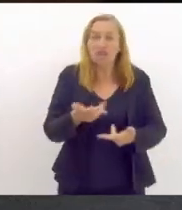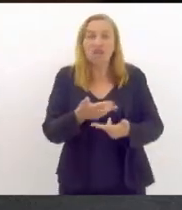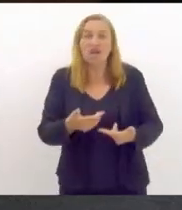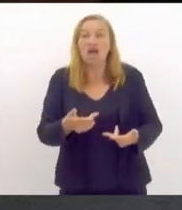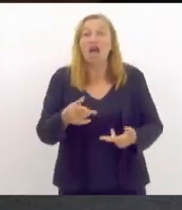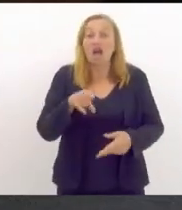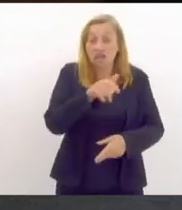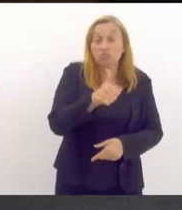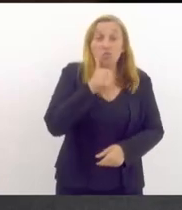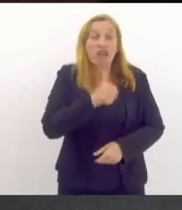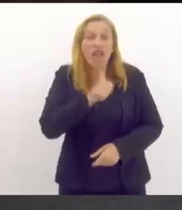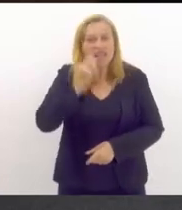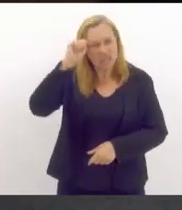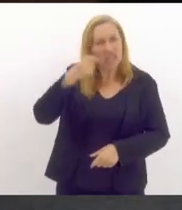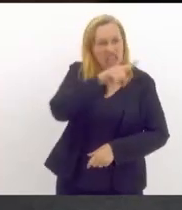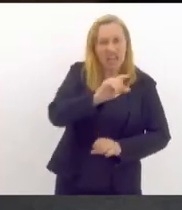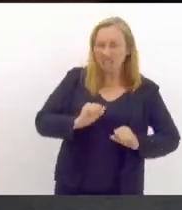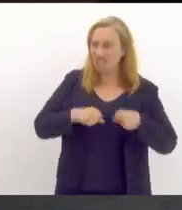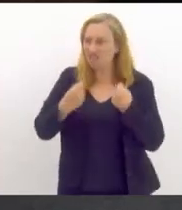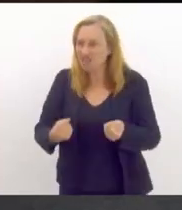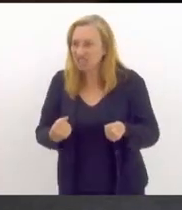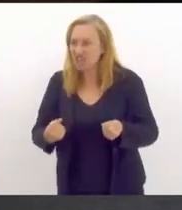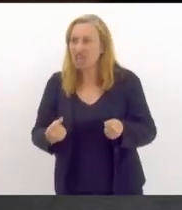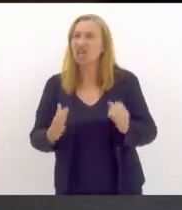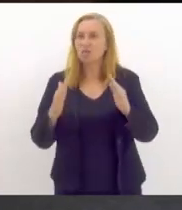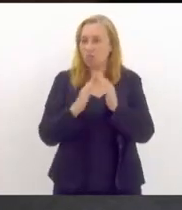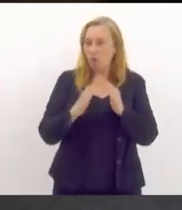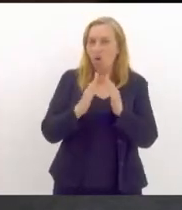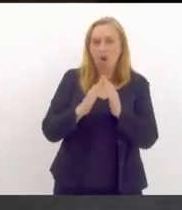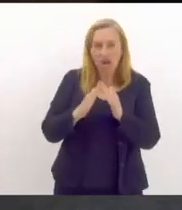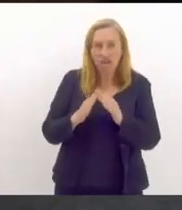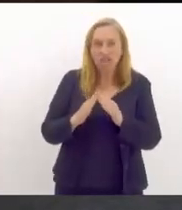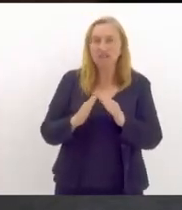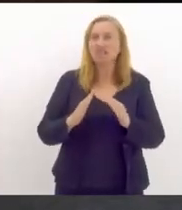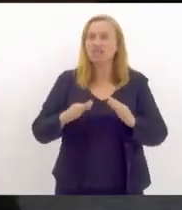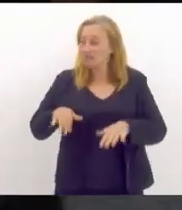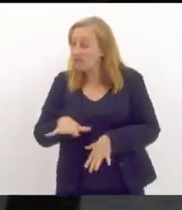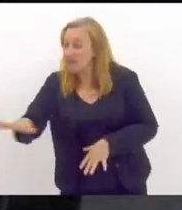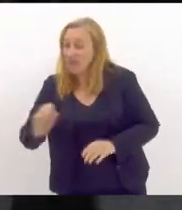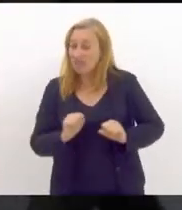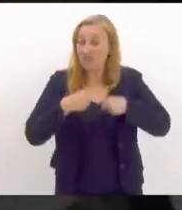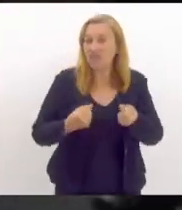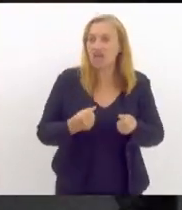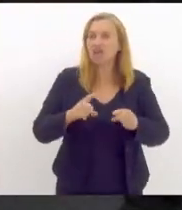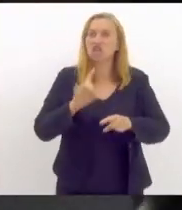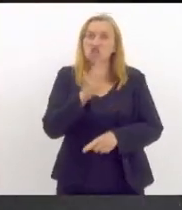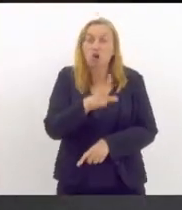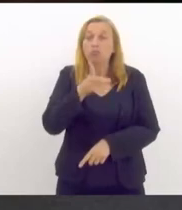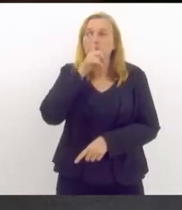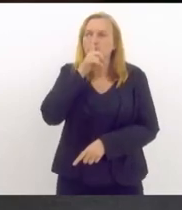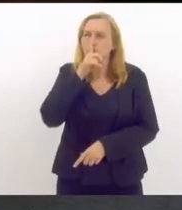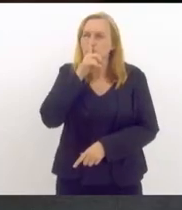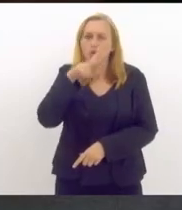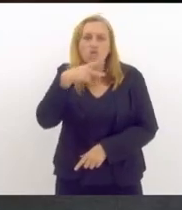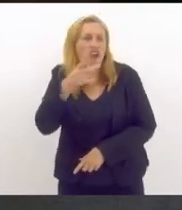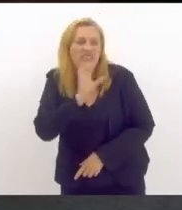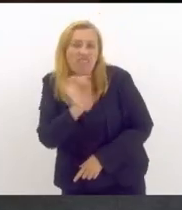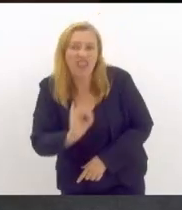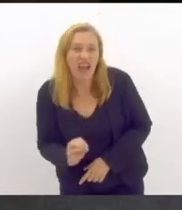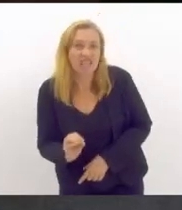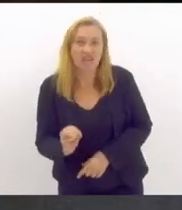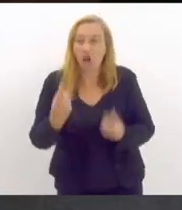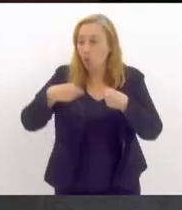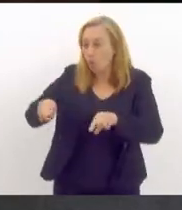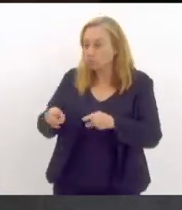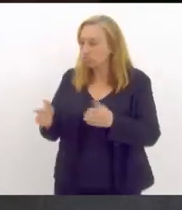negras que eles dizem defender as mesmas pessoas moradoras de favela que eles dizem defender mas só silêncio ninguém se surge de Deputado contra